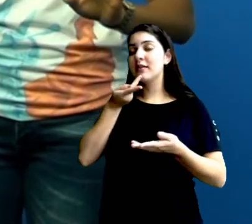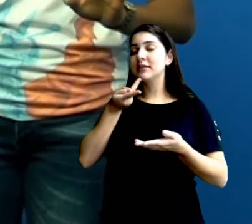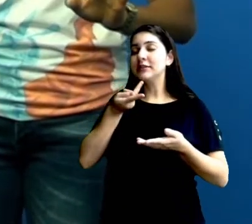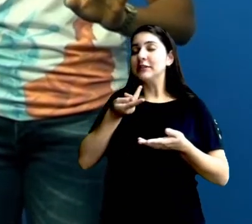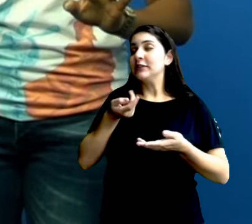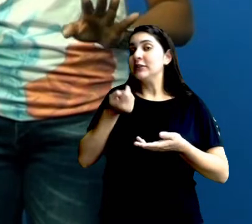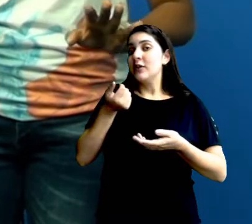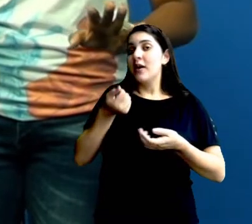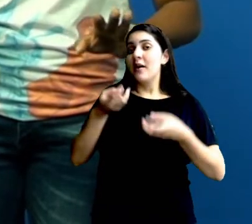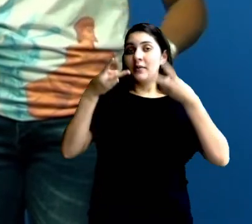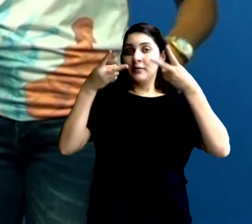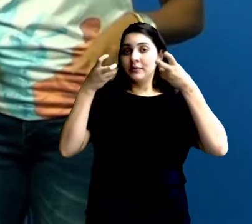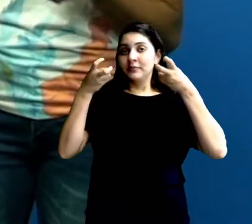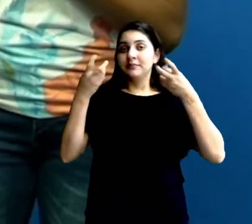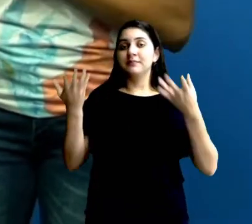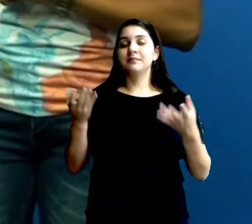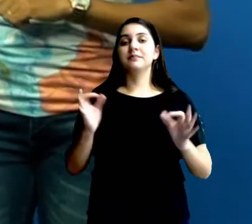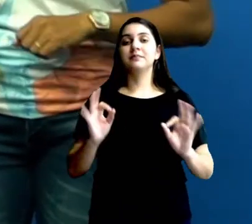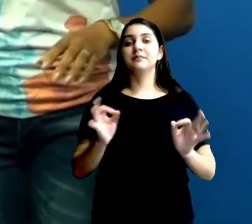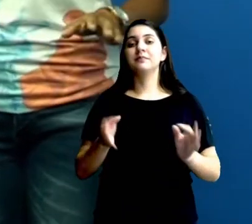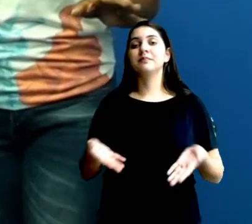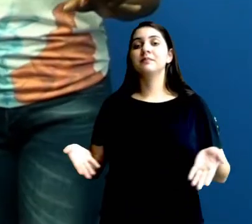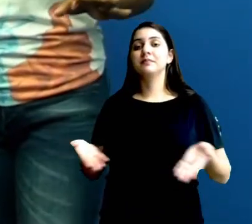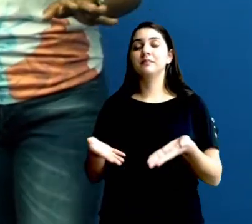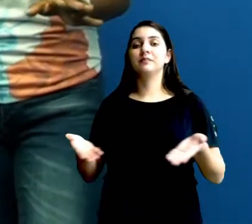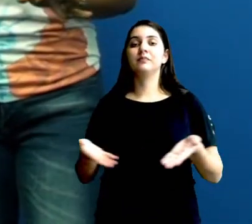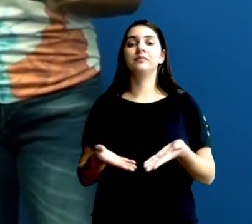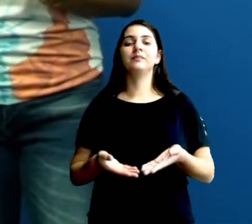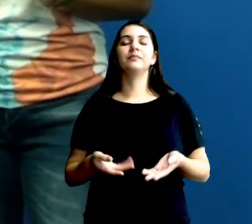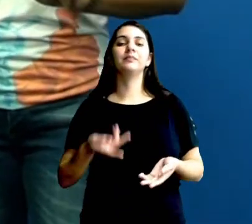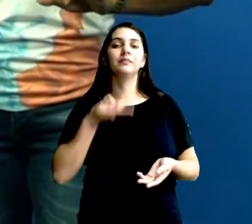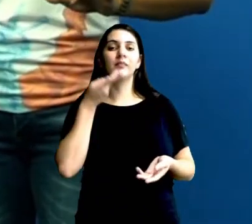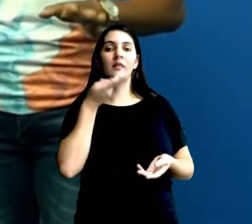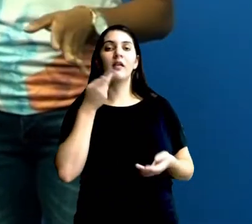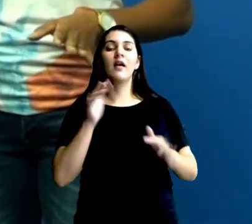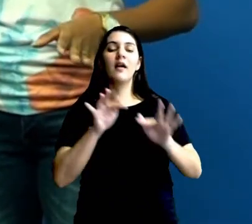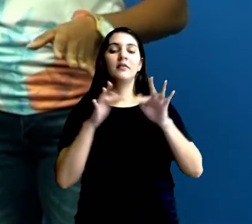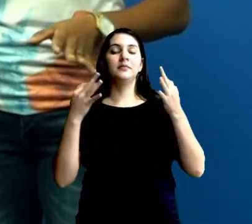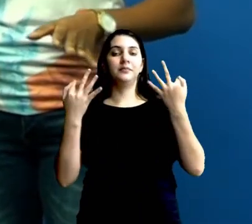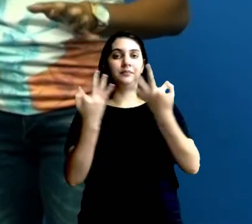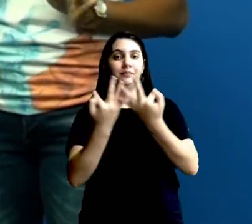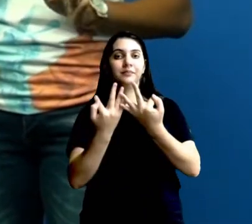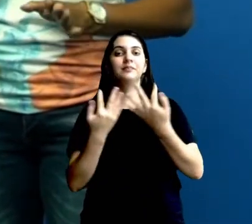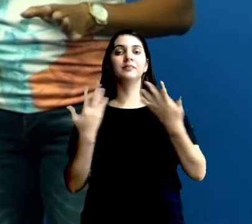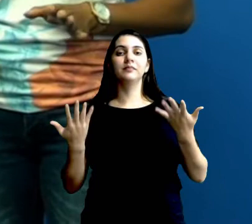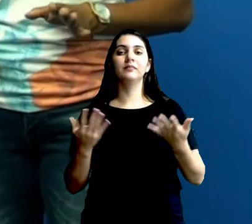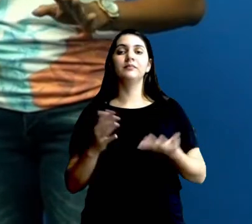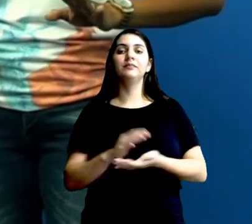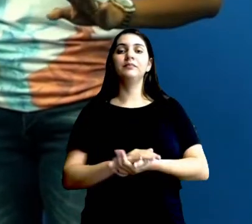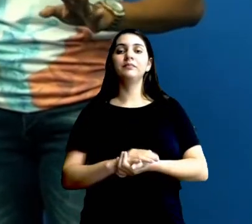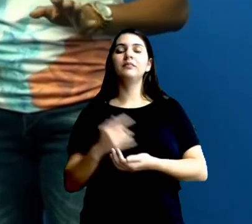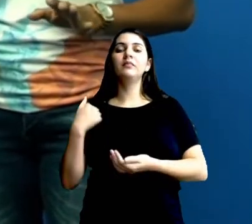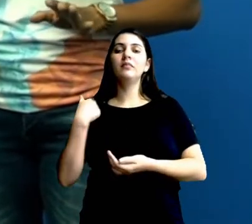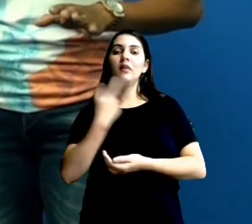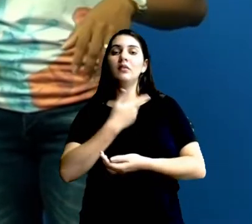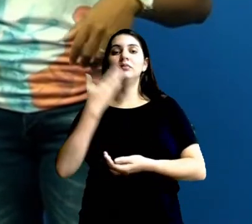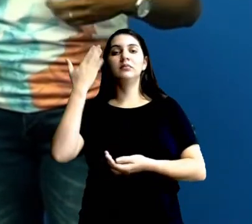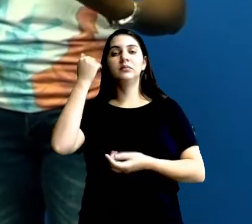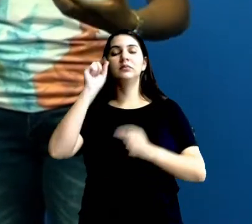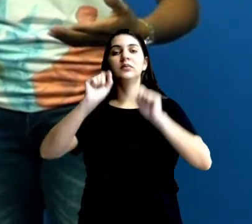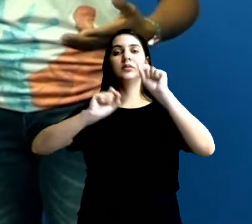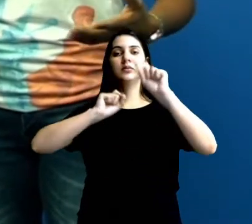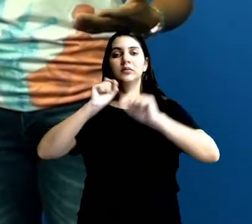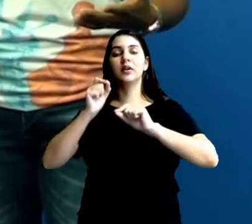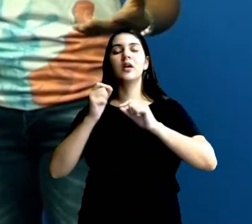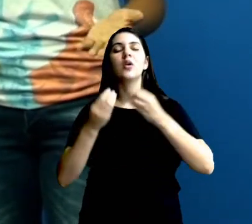nem perceber, correto? Bom, agora, falando da family, falando da família, nós vamos saber como